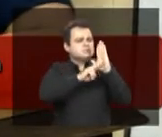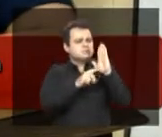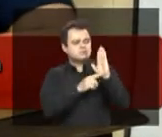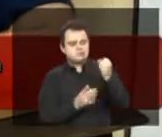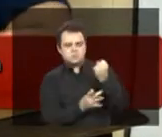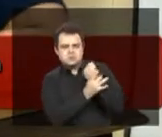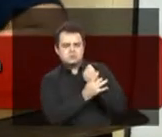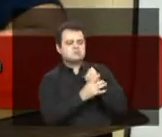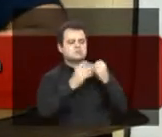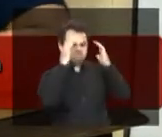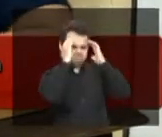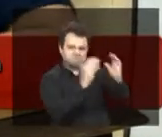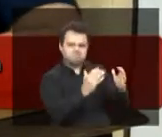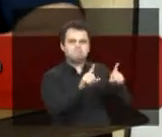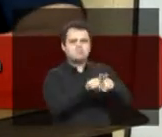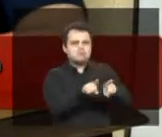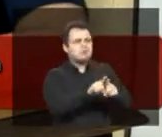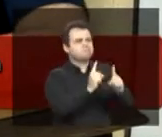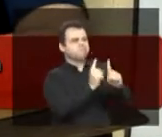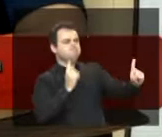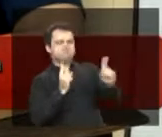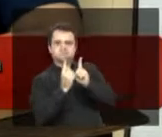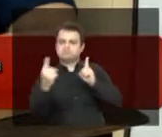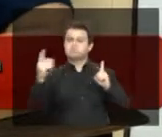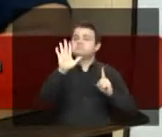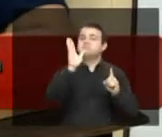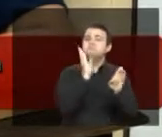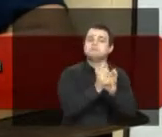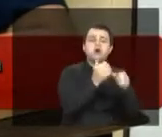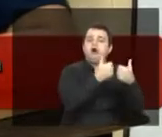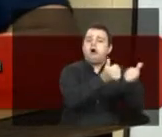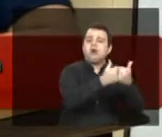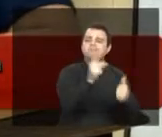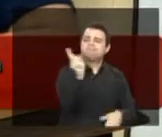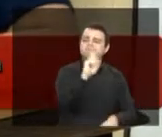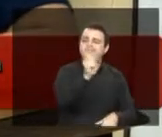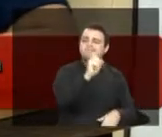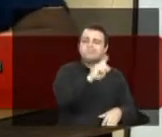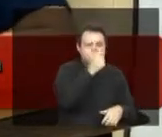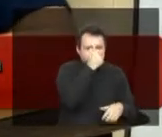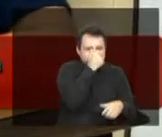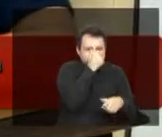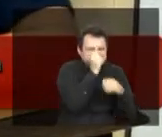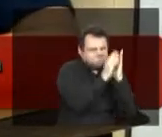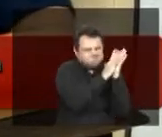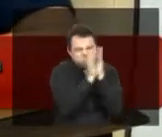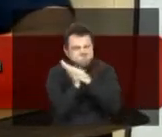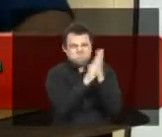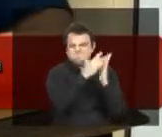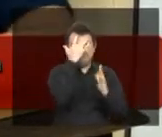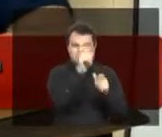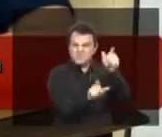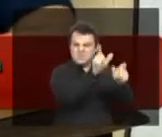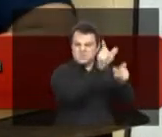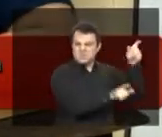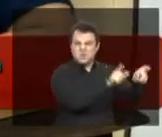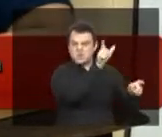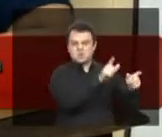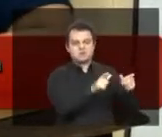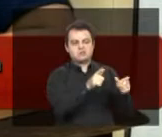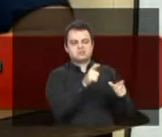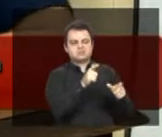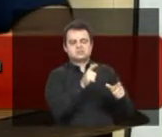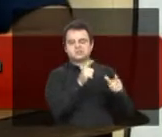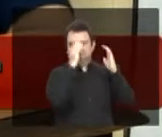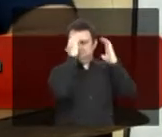segurança, distanciamento, mas dentro dos ônibus isso não estava sendo aí respeitado, aí eu